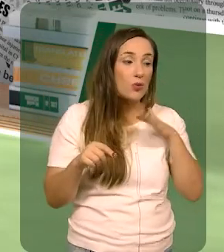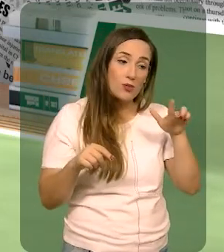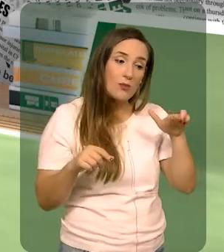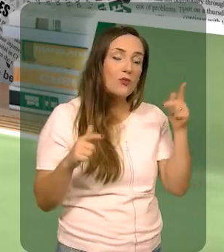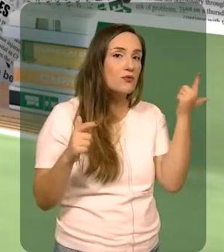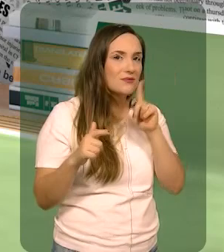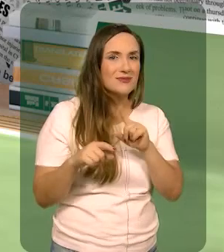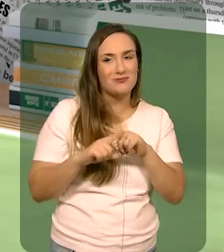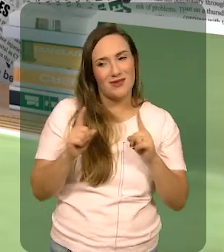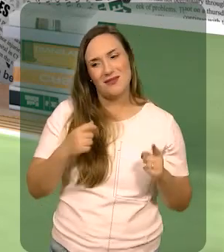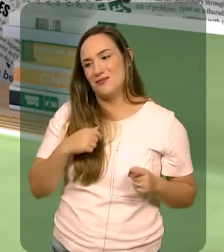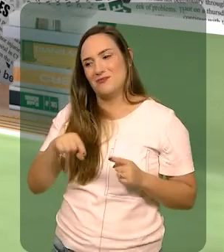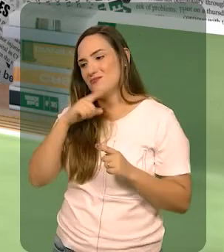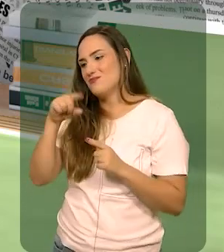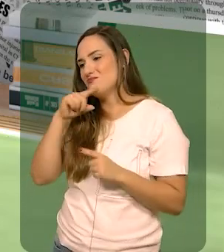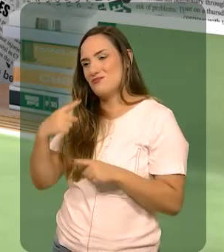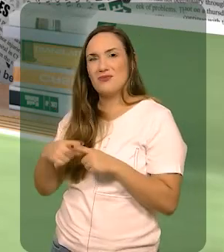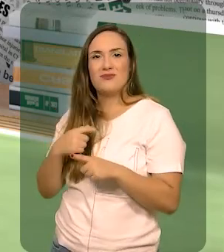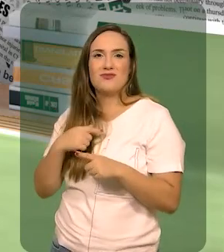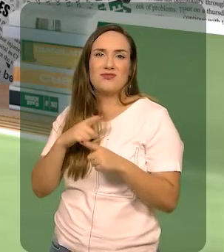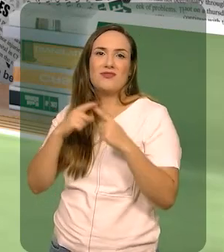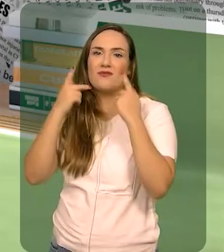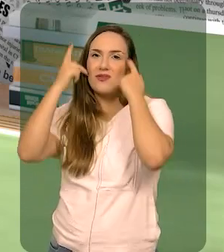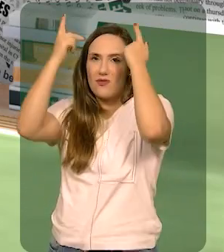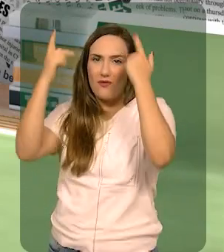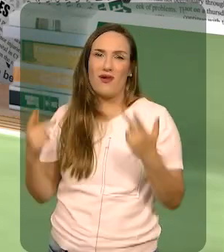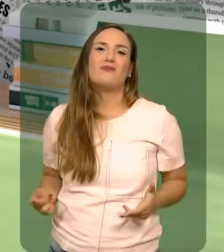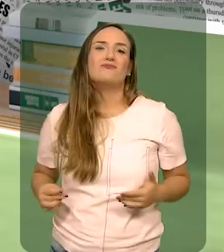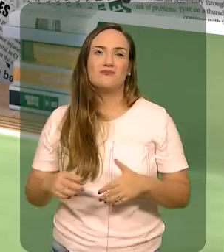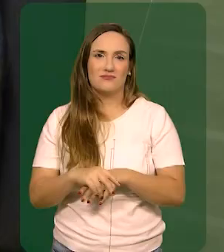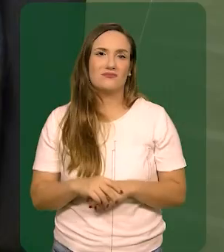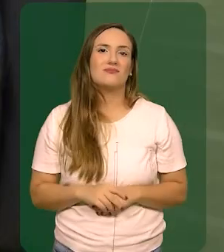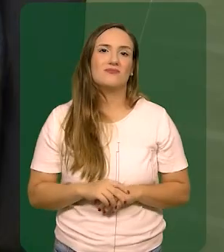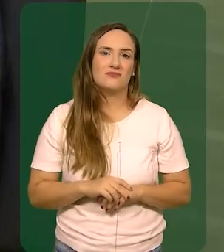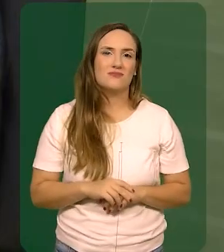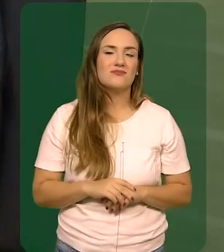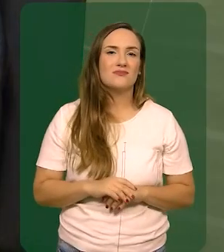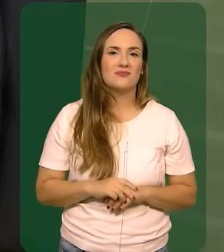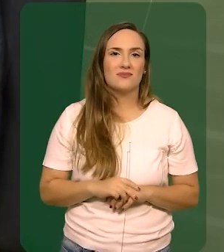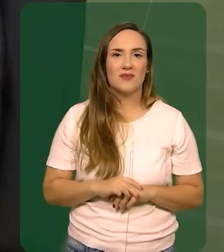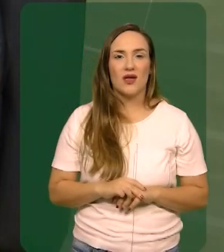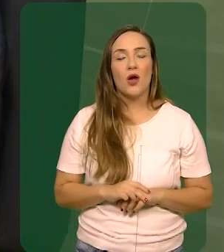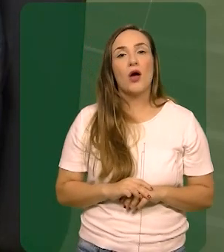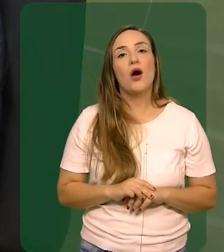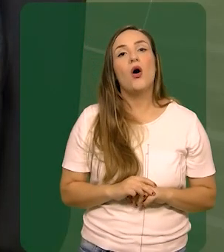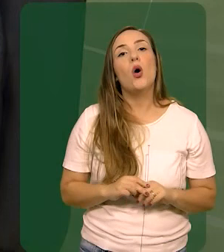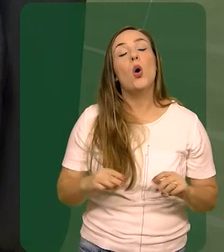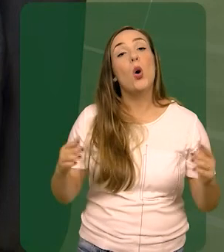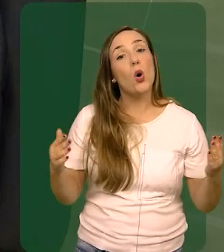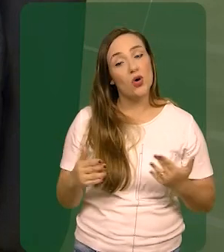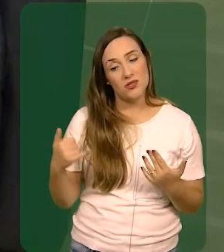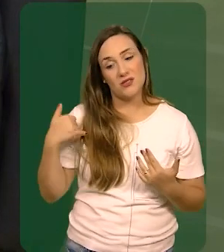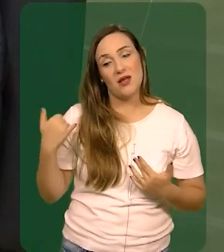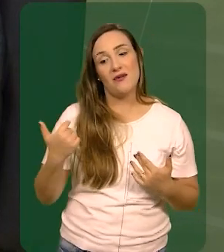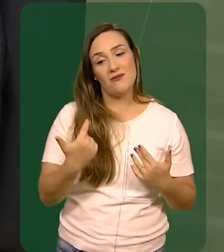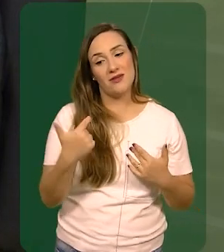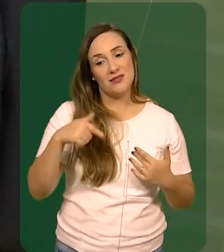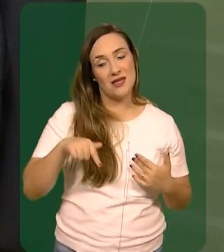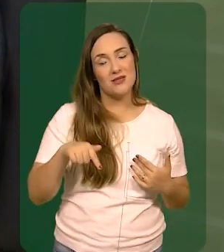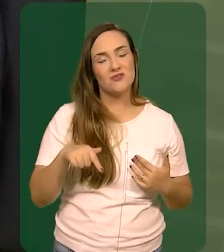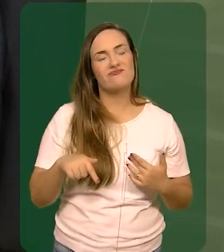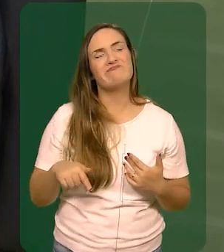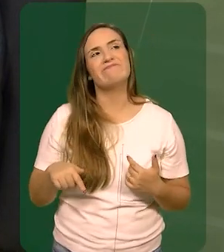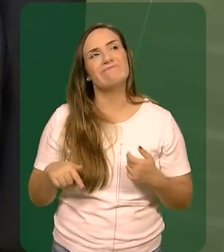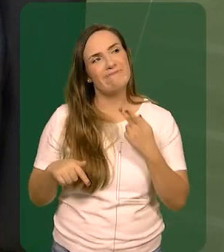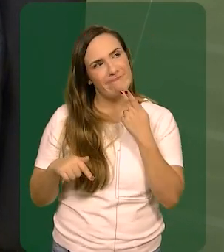conseguiu. Mas eu não consegui porque eu tinha vergonha, né? Eu tinha vergonha. Mas hoje, eu